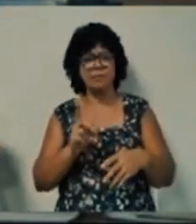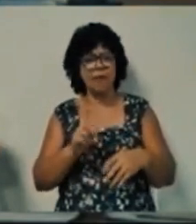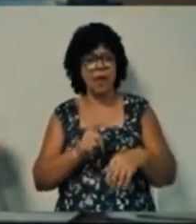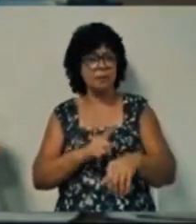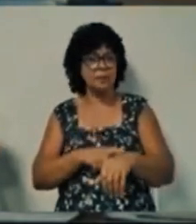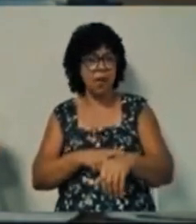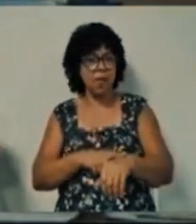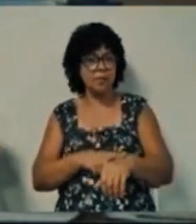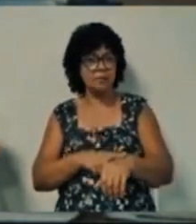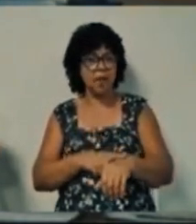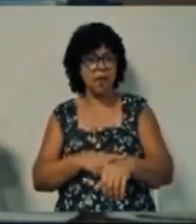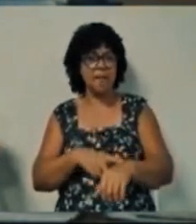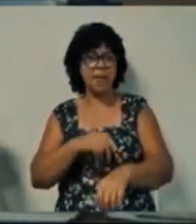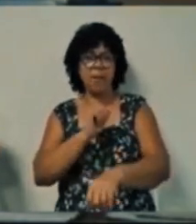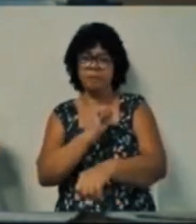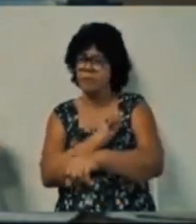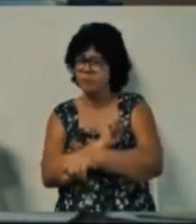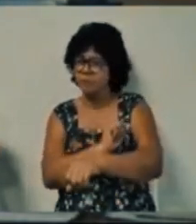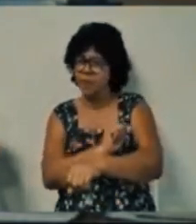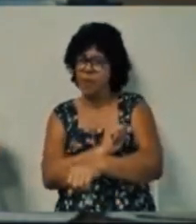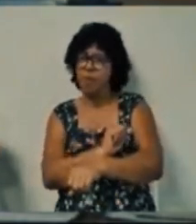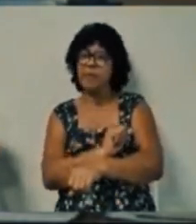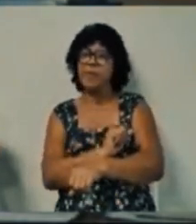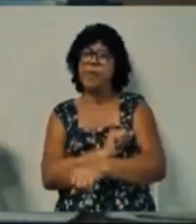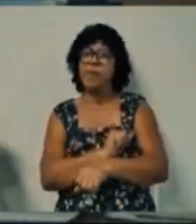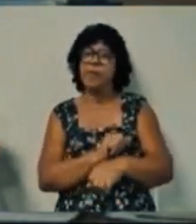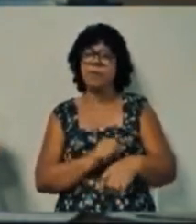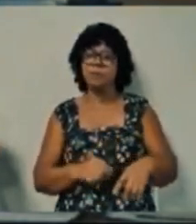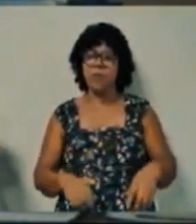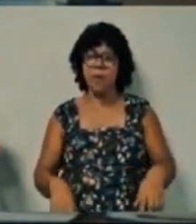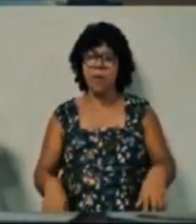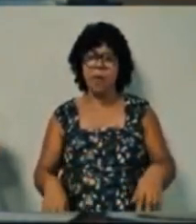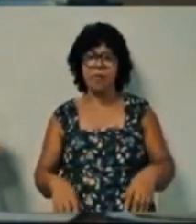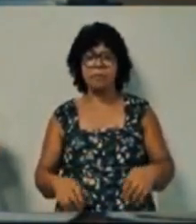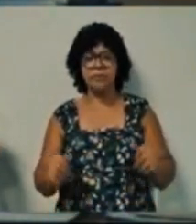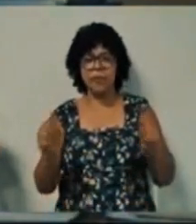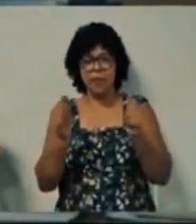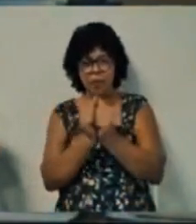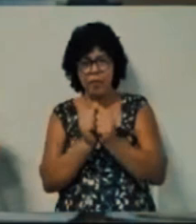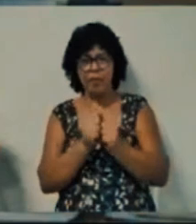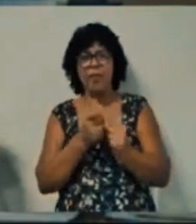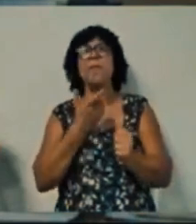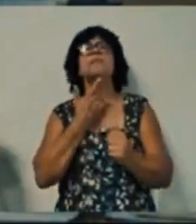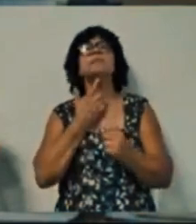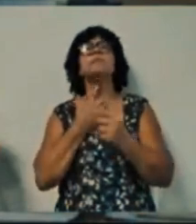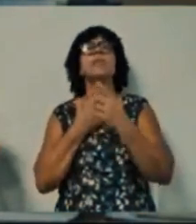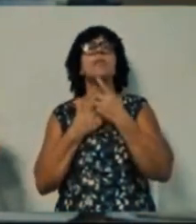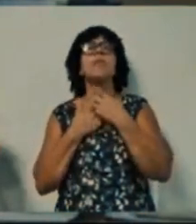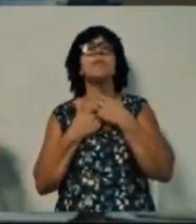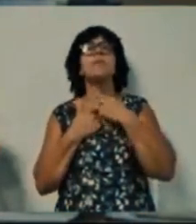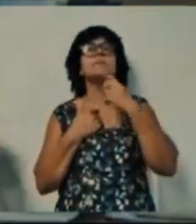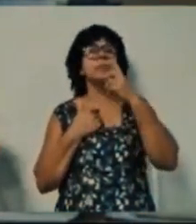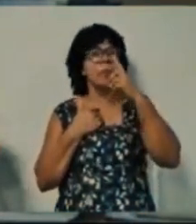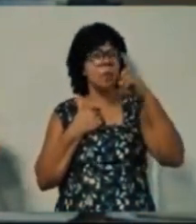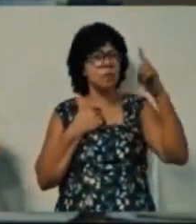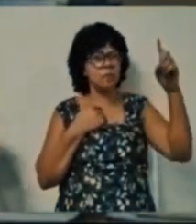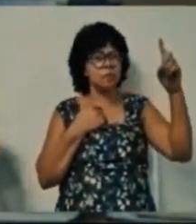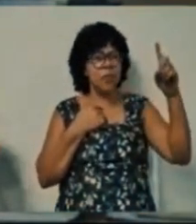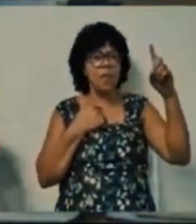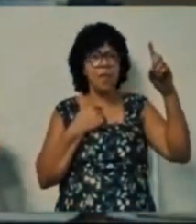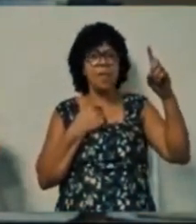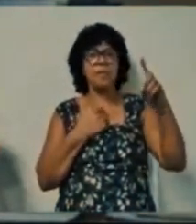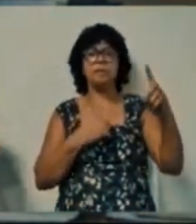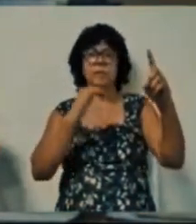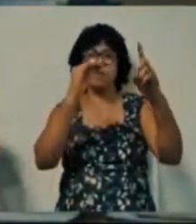compactuam com a vontade de Deus, com a palavra de Deus, mas isso não significa que ainda é o tempo, porque Deus é